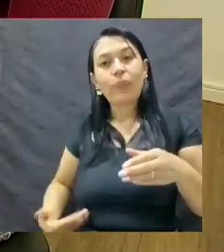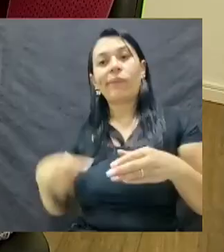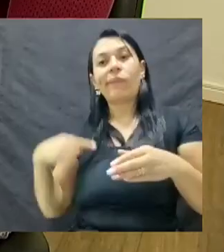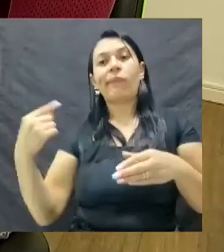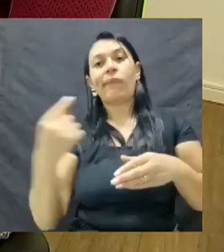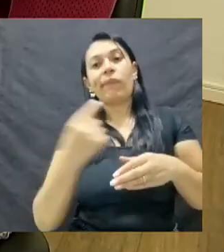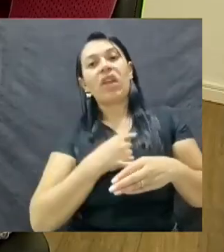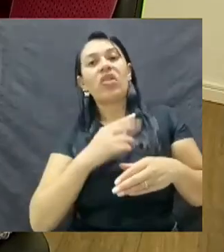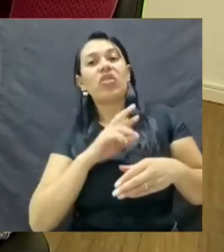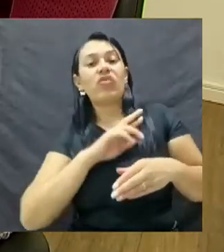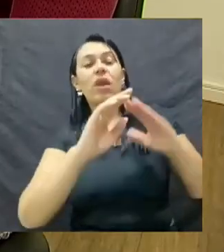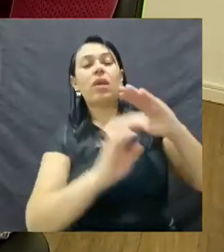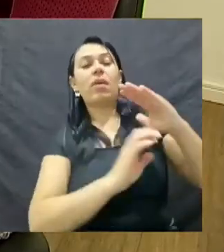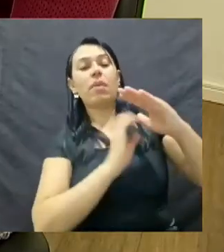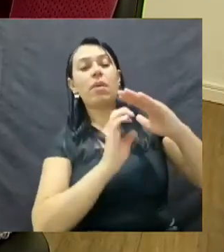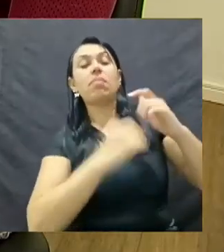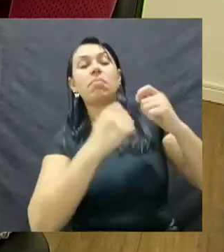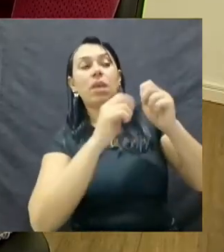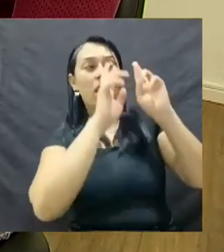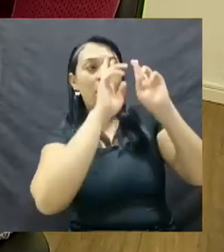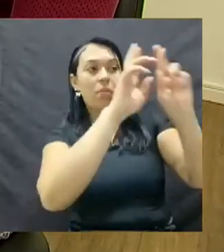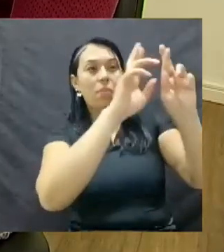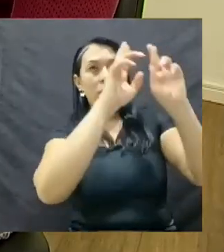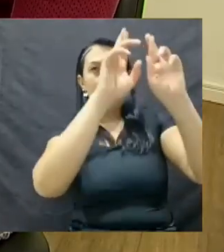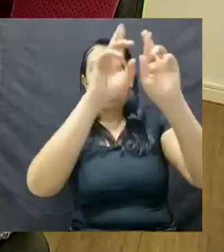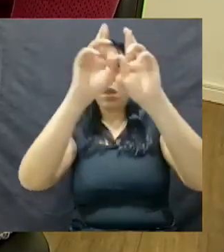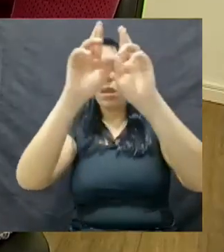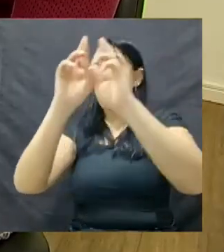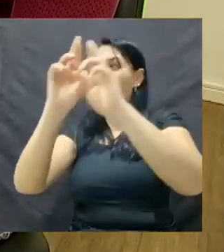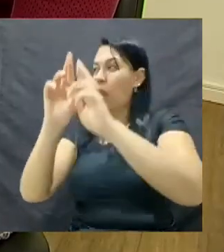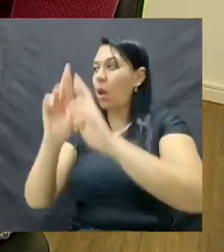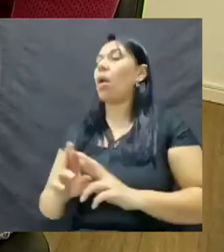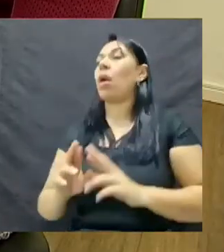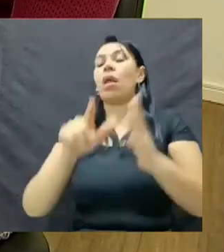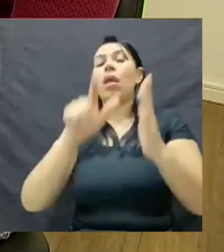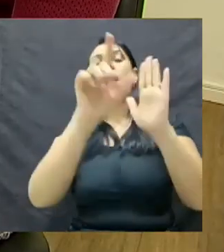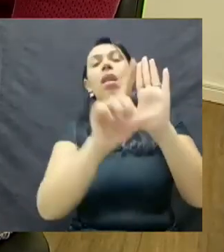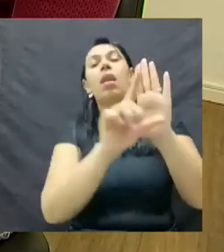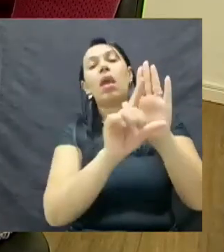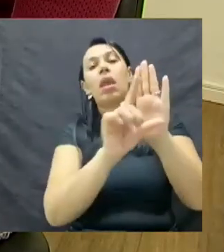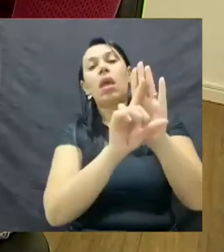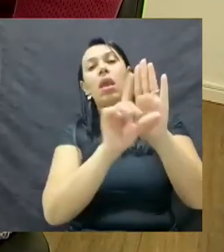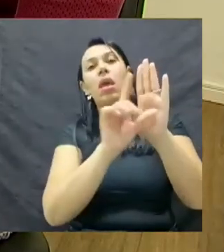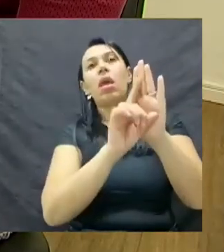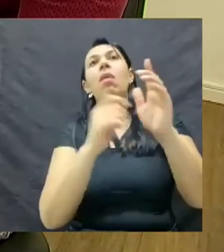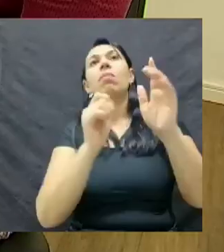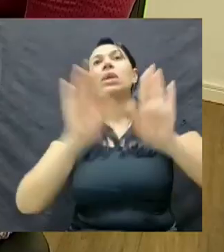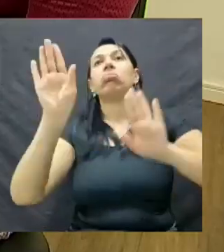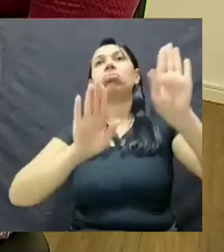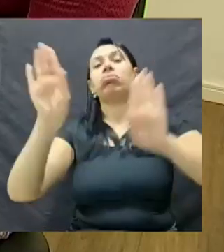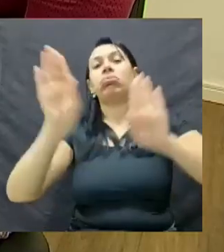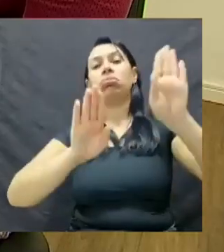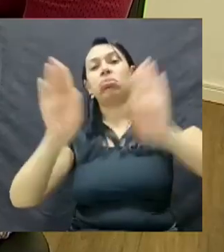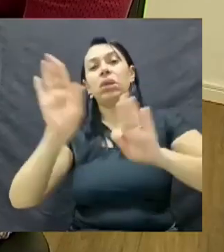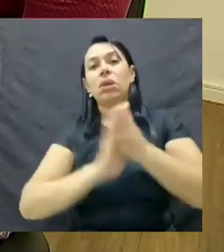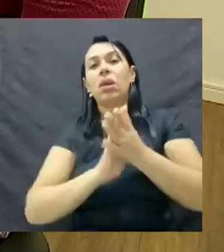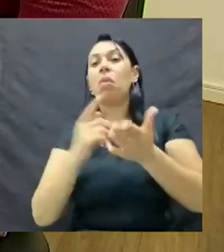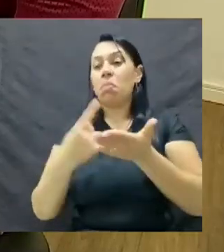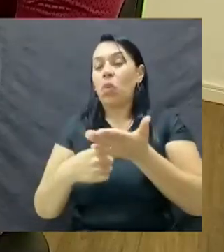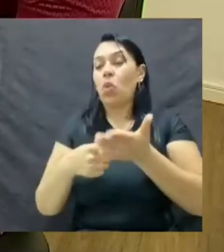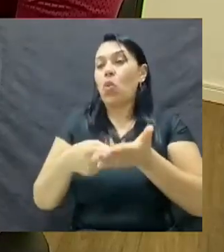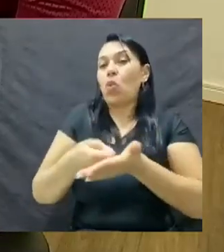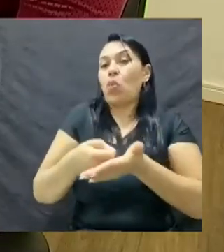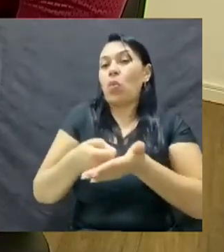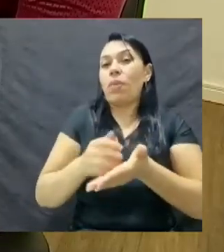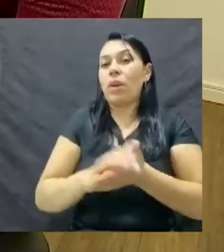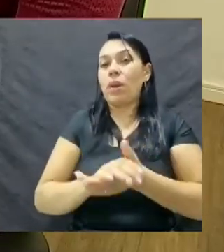respeitar processos que a lei, por exemplo, de licitações, ela criou e nos obrigou a se comprometer. Até sobre a lei de licitações,